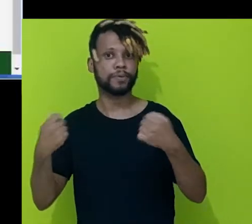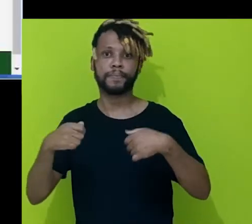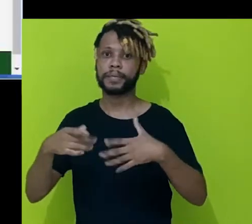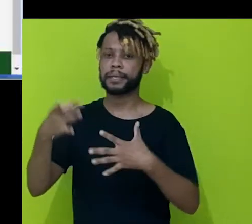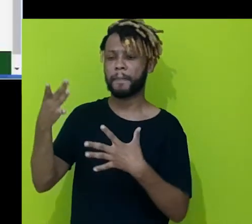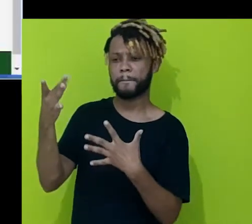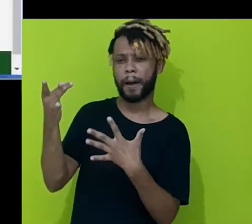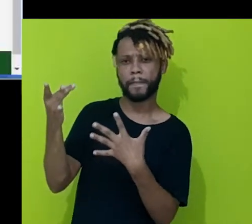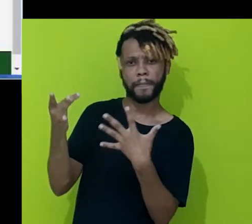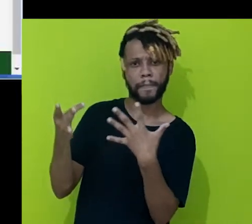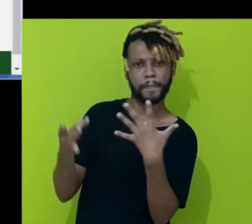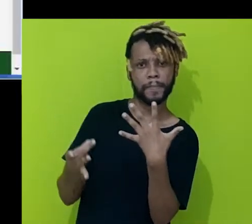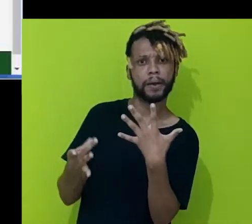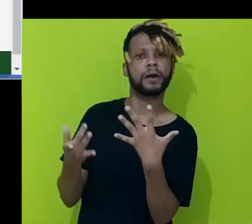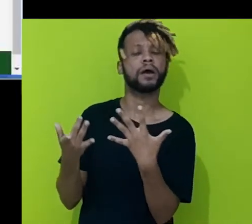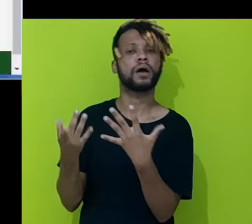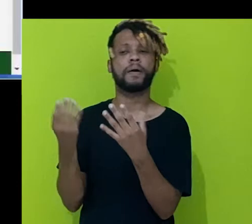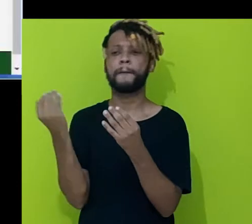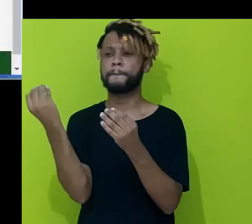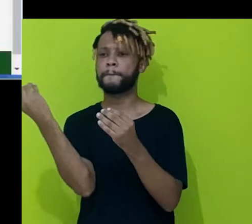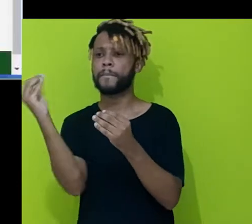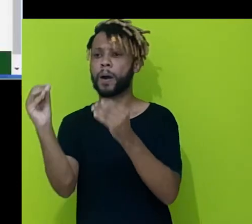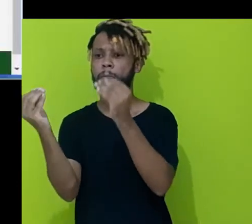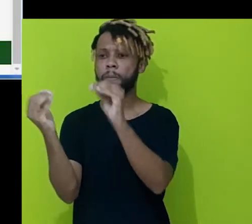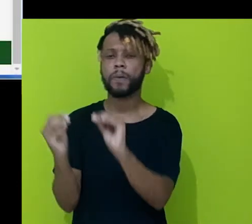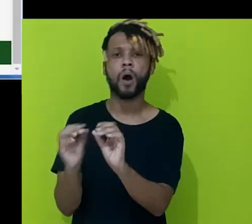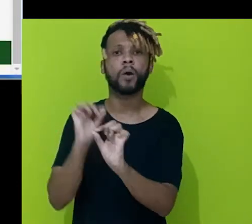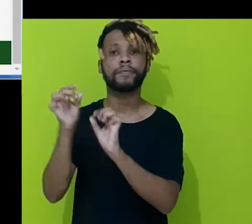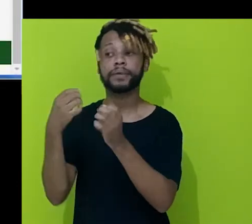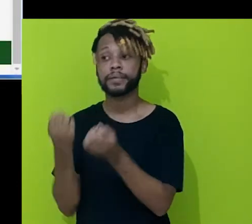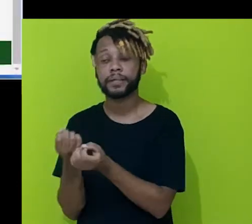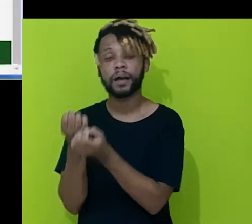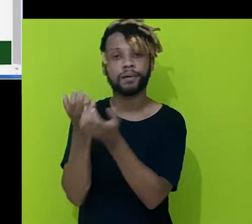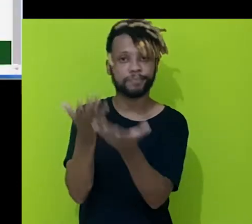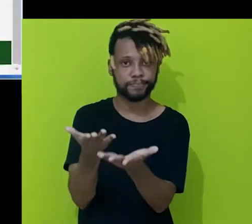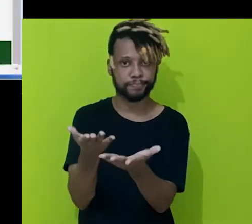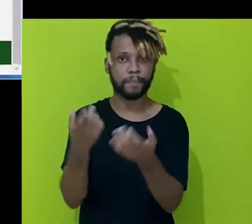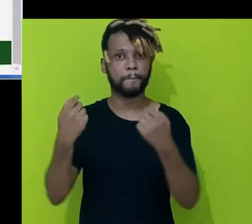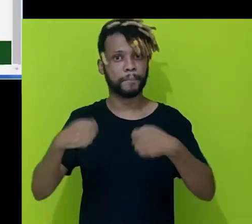detalhar o que você vai estar oferecendo.